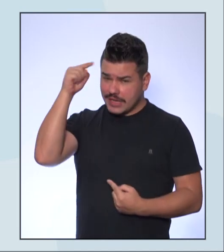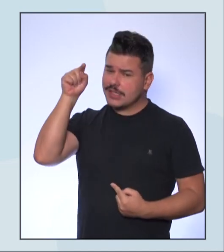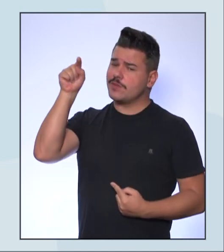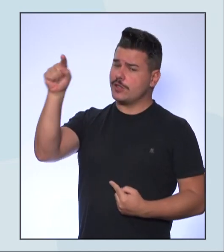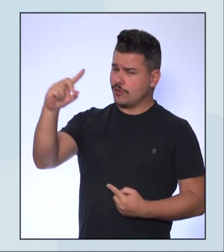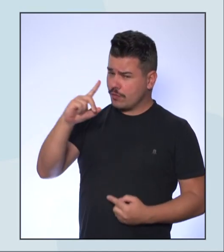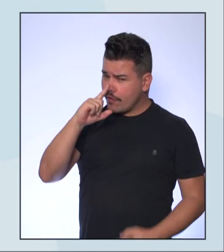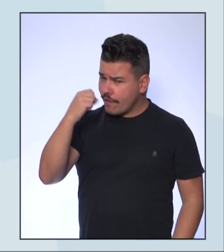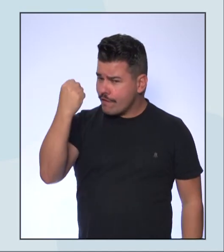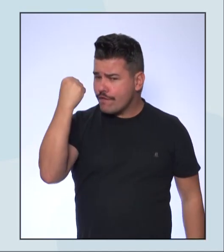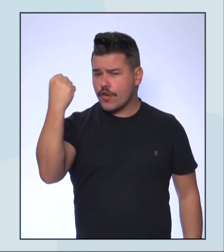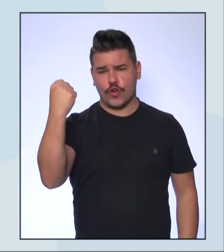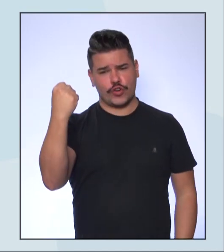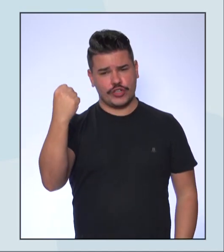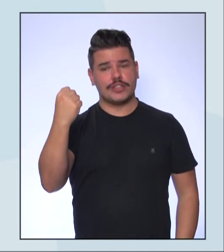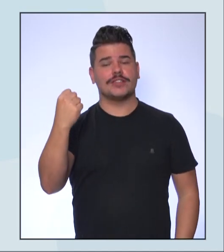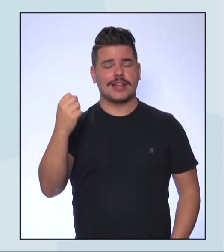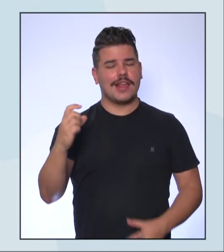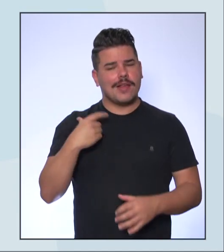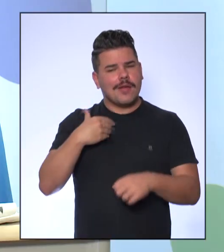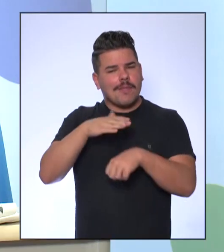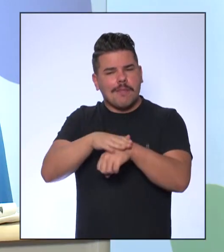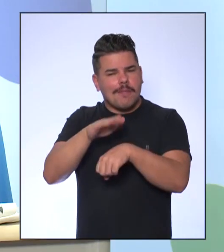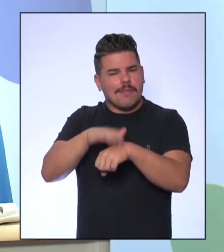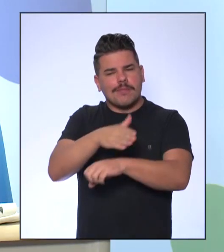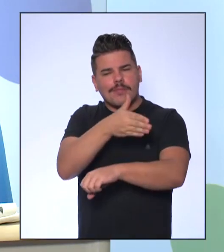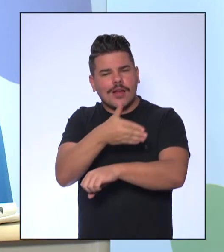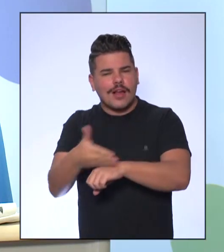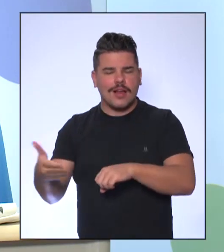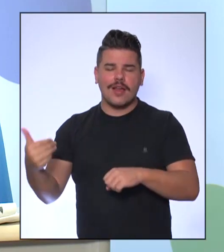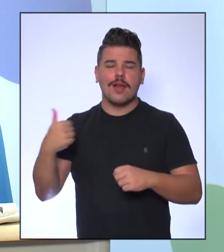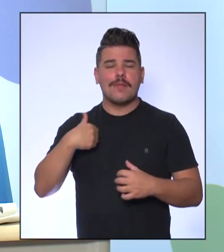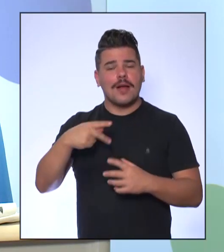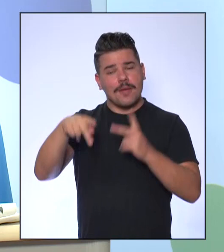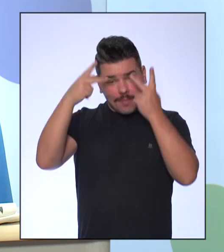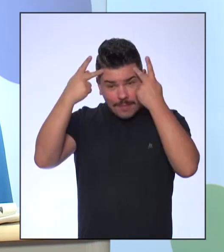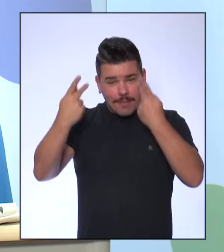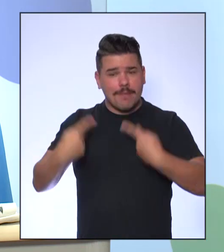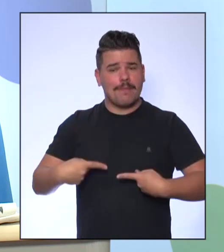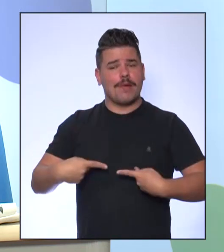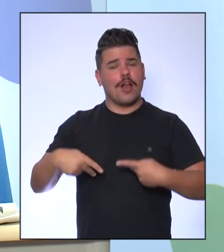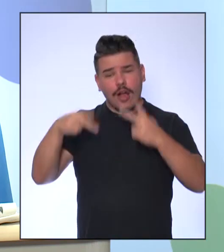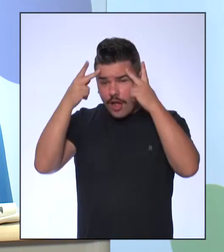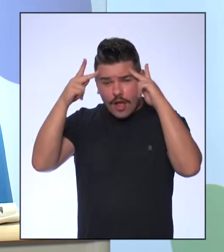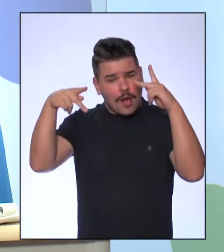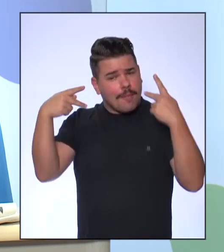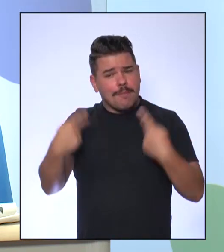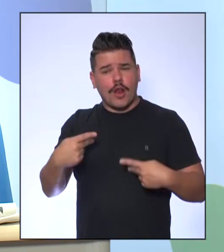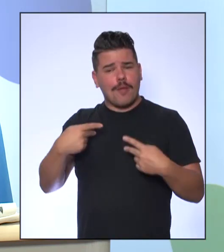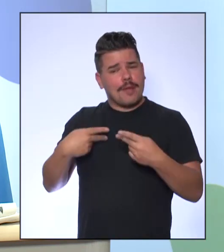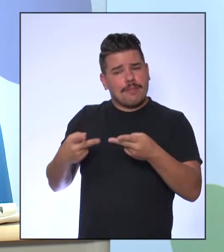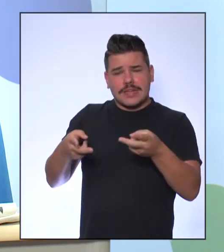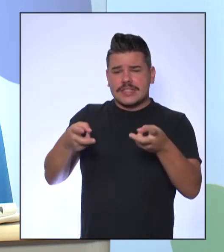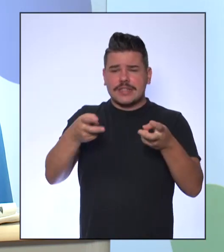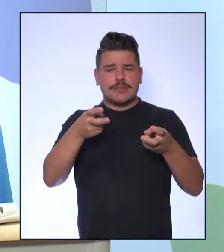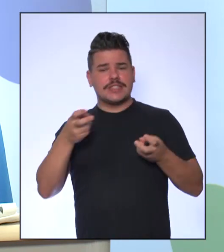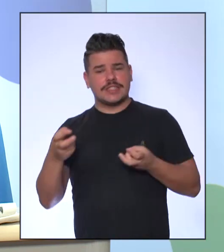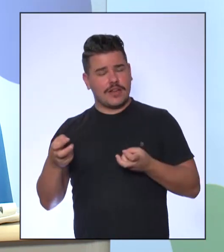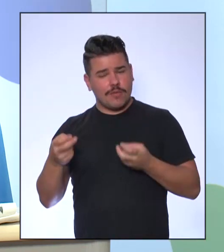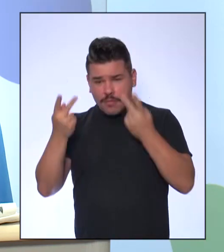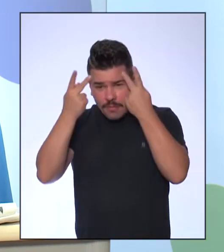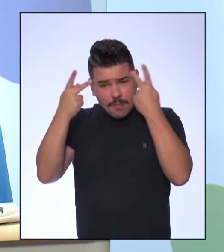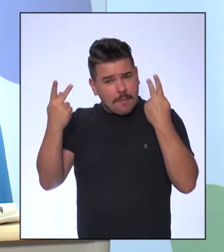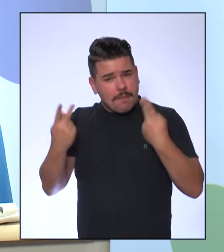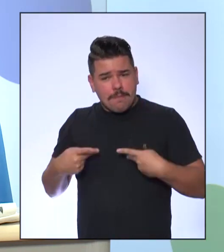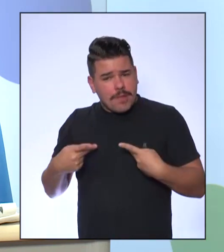um caráter prático, né? Trata-se de uma cosmovisão do mundo, né? Como o mundo é, né? E como